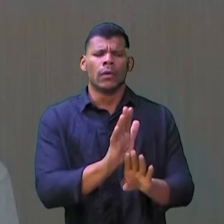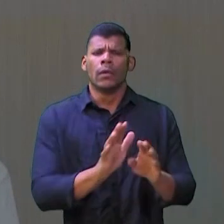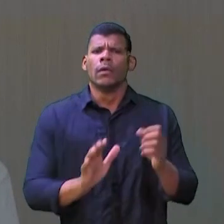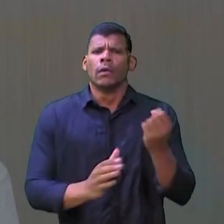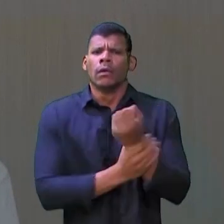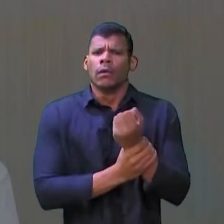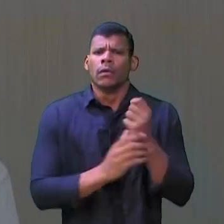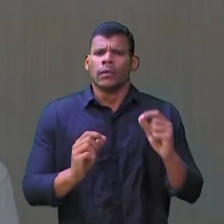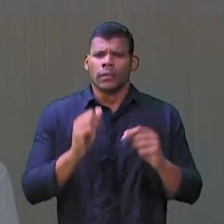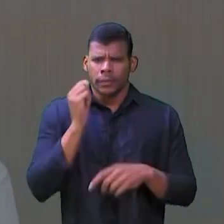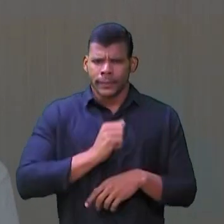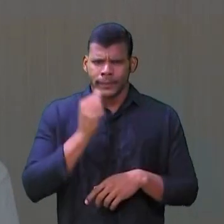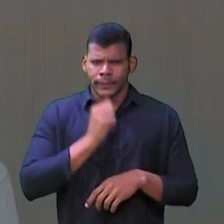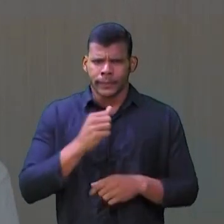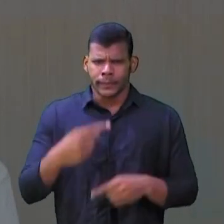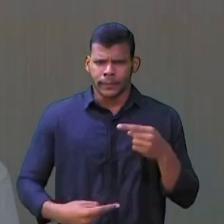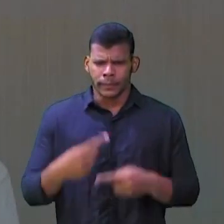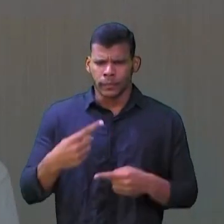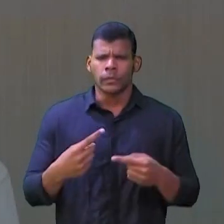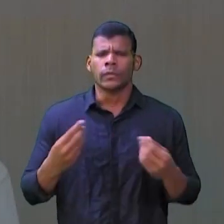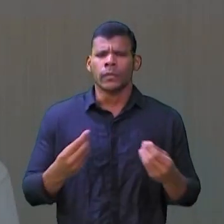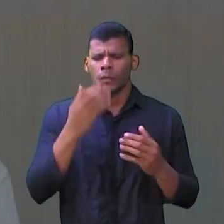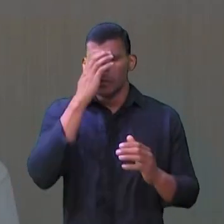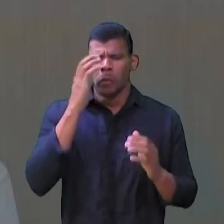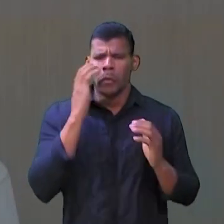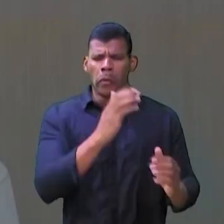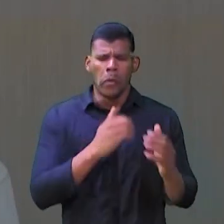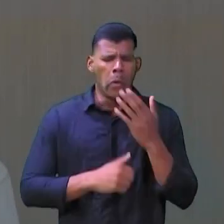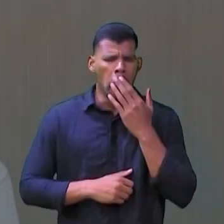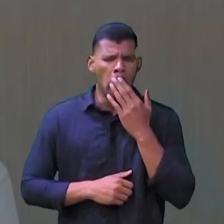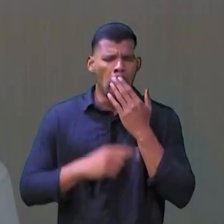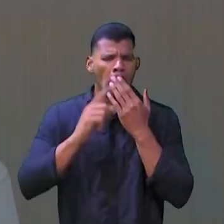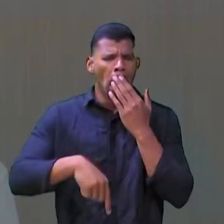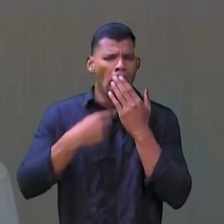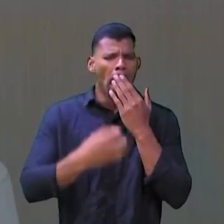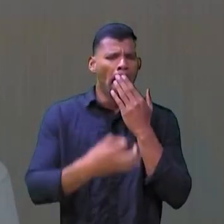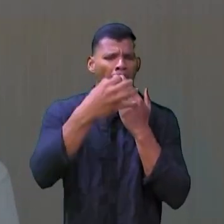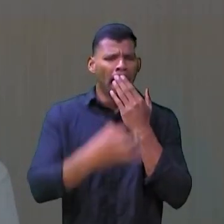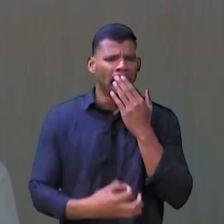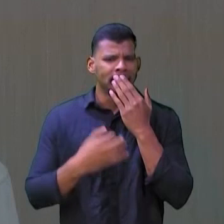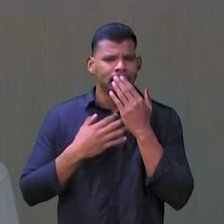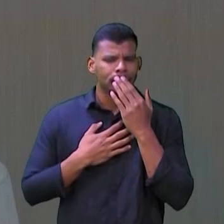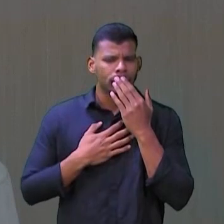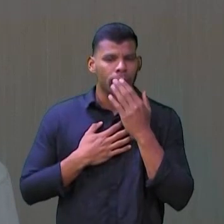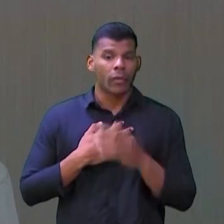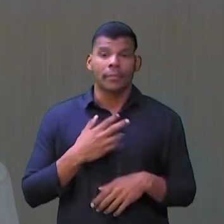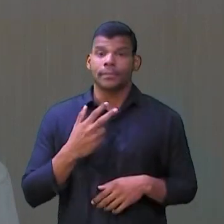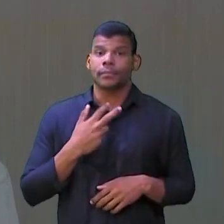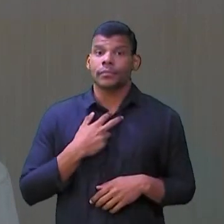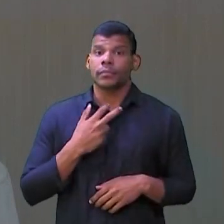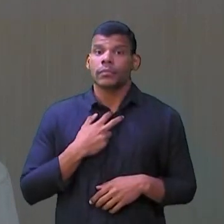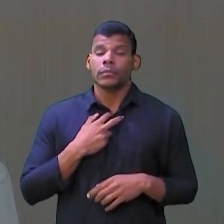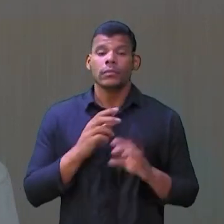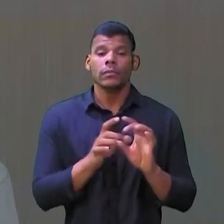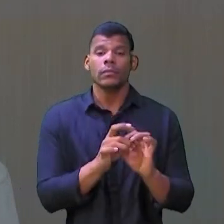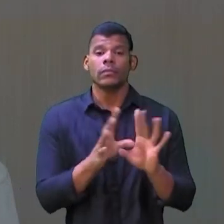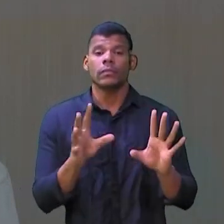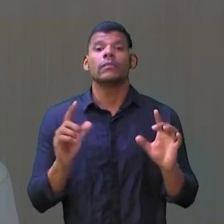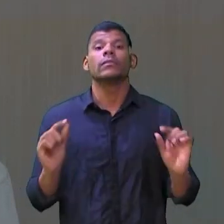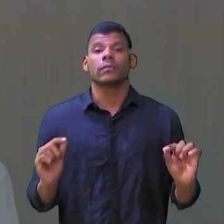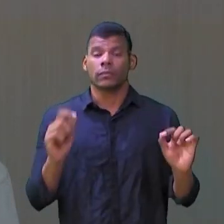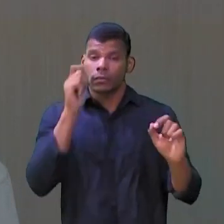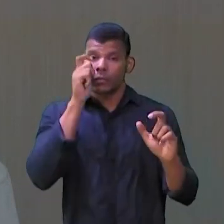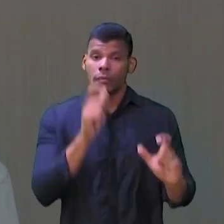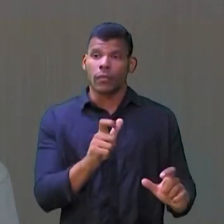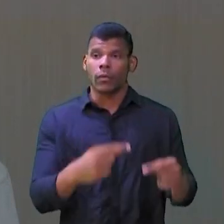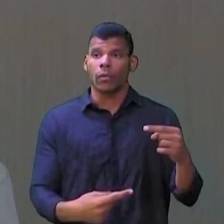na política sejam tratadas com respeito e justiça. Não podemos permitir que interesses